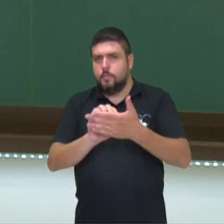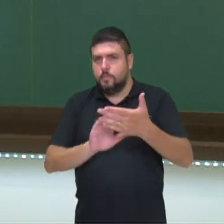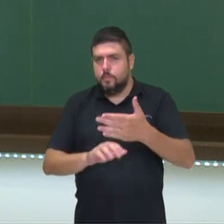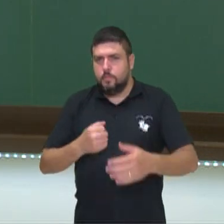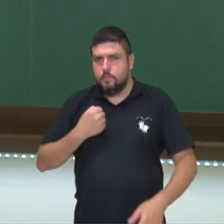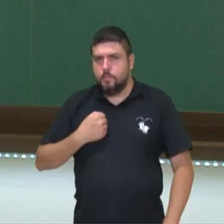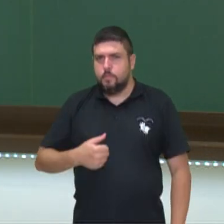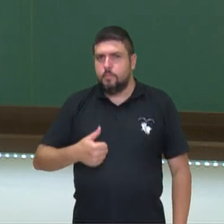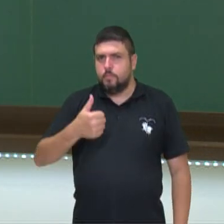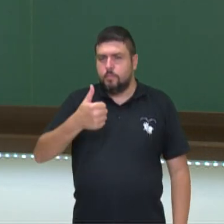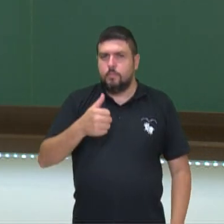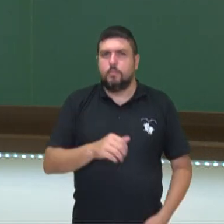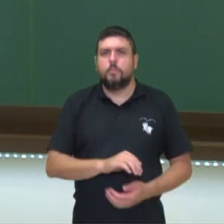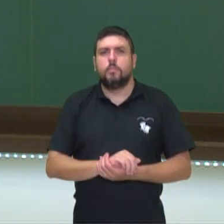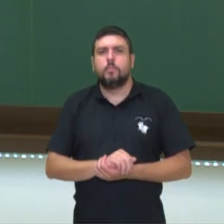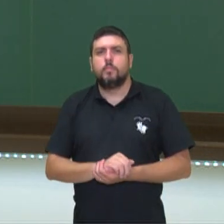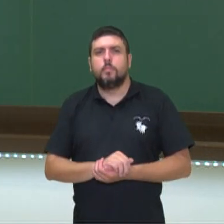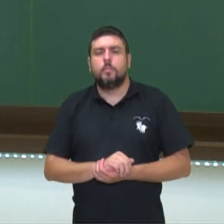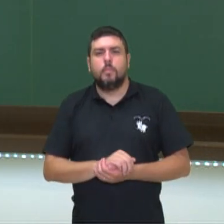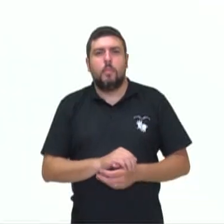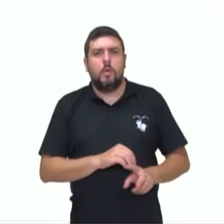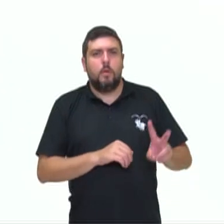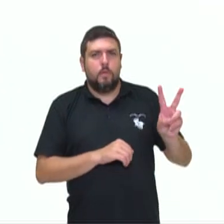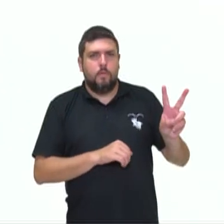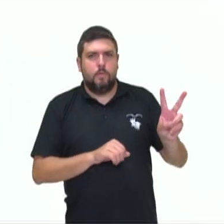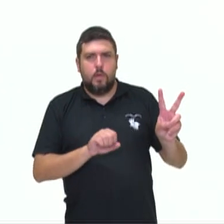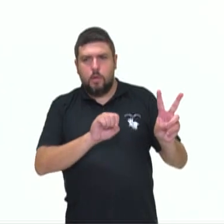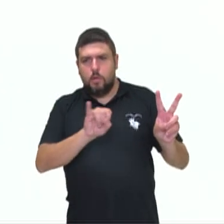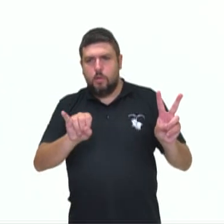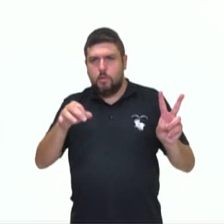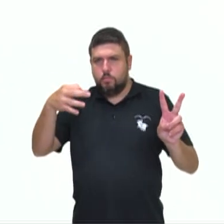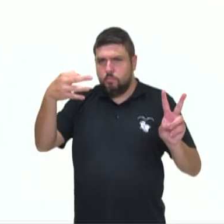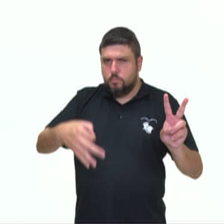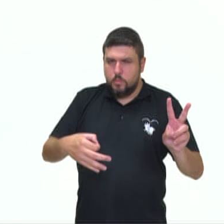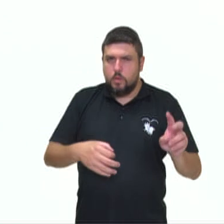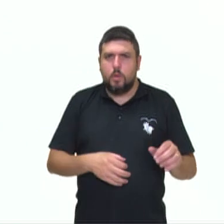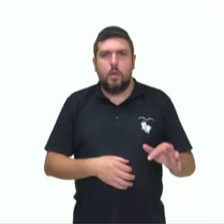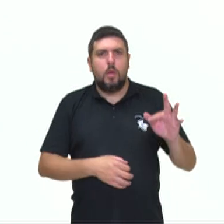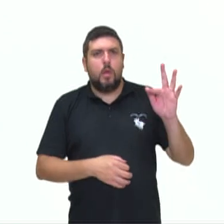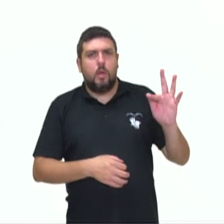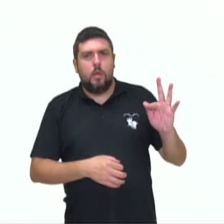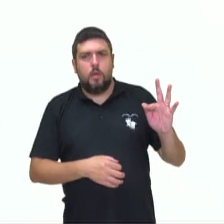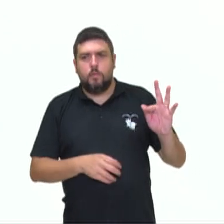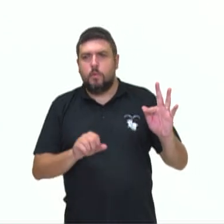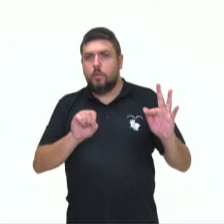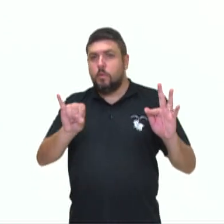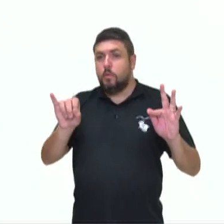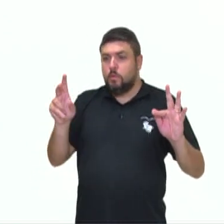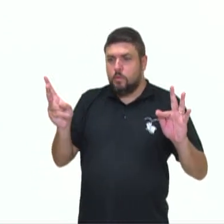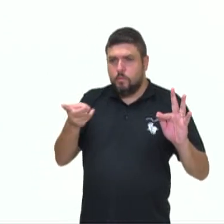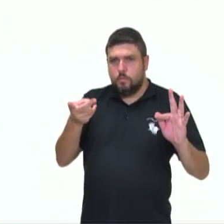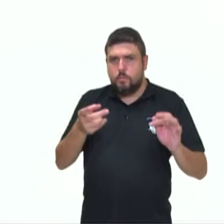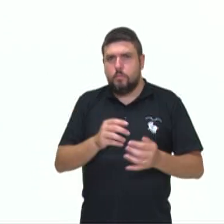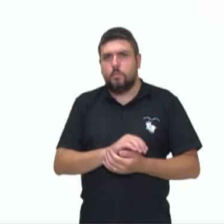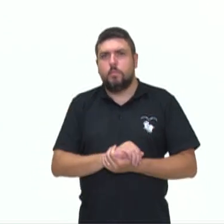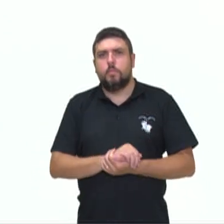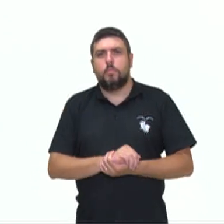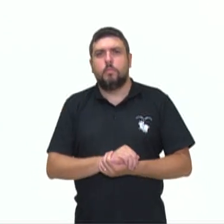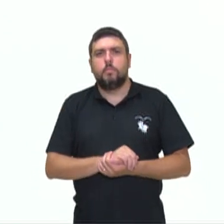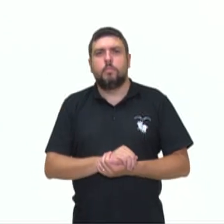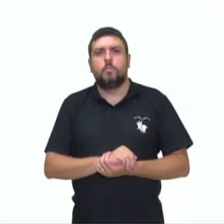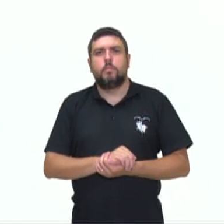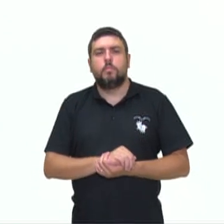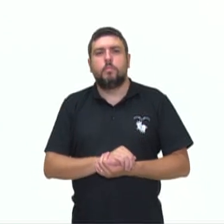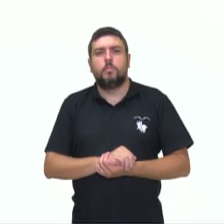você. Marque V para a afirmação verdadeira e F para a falsa.